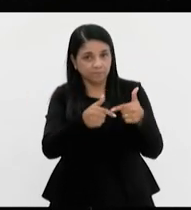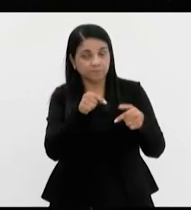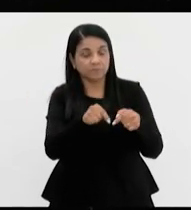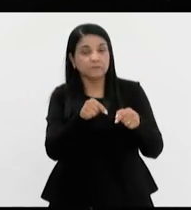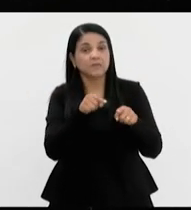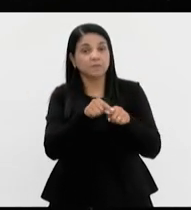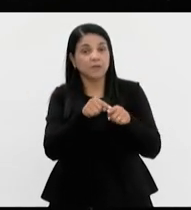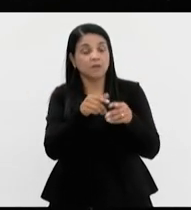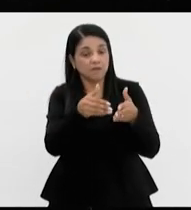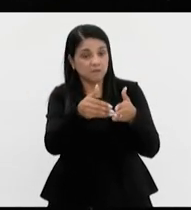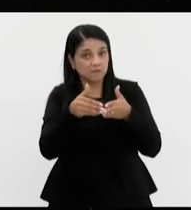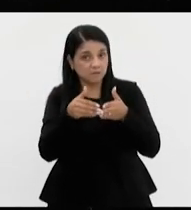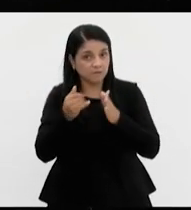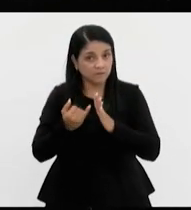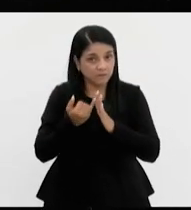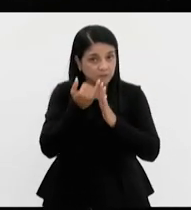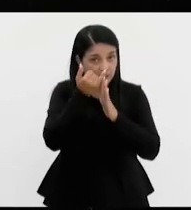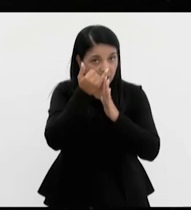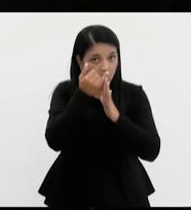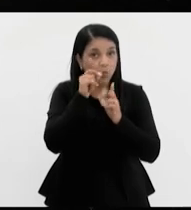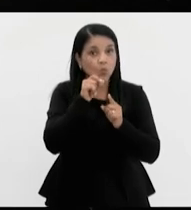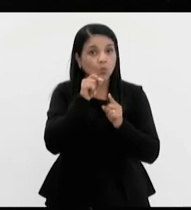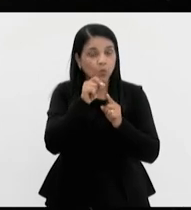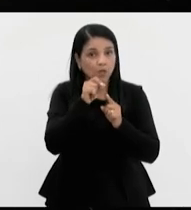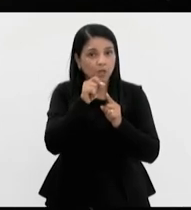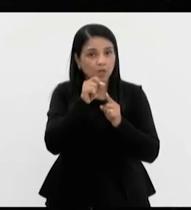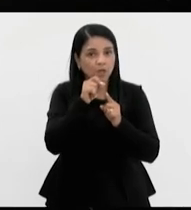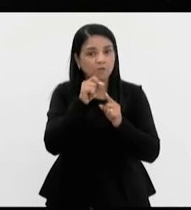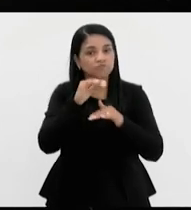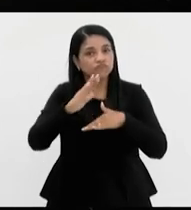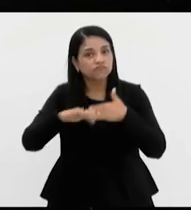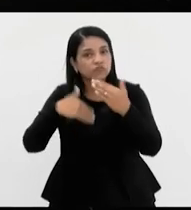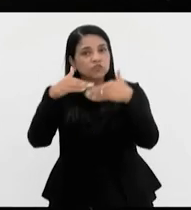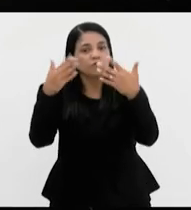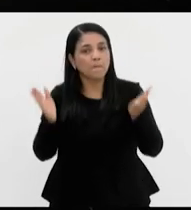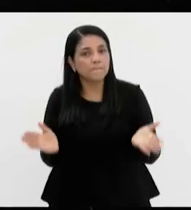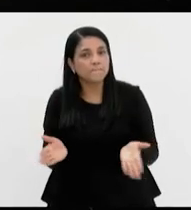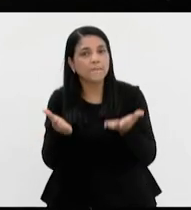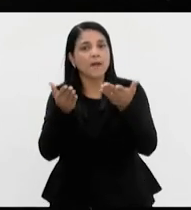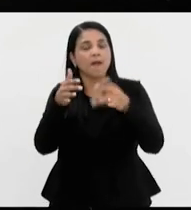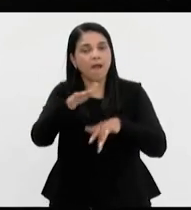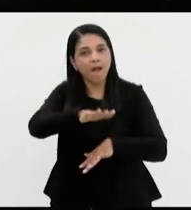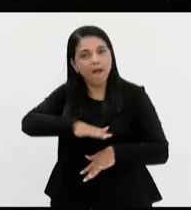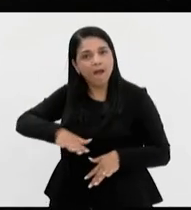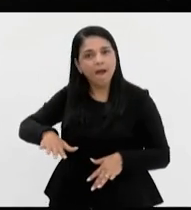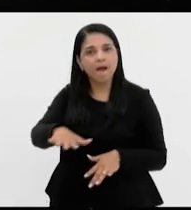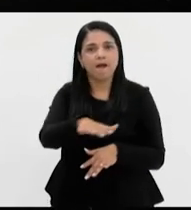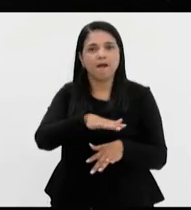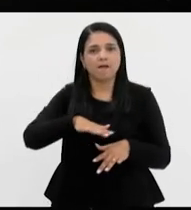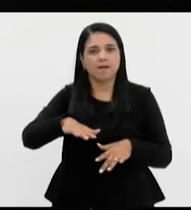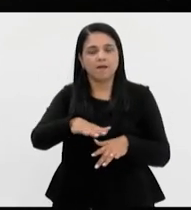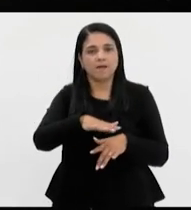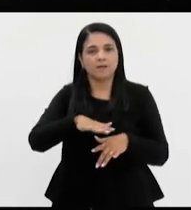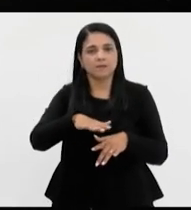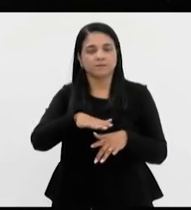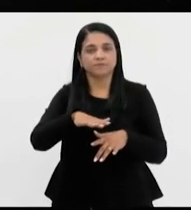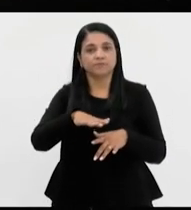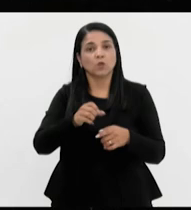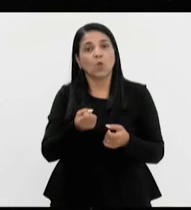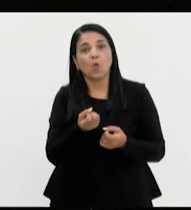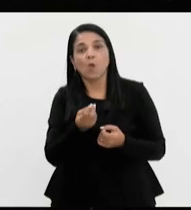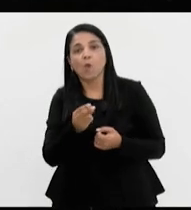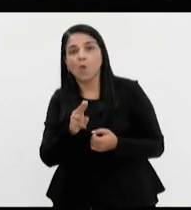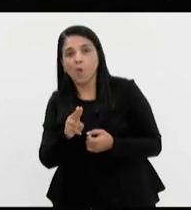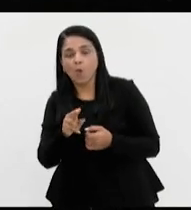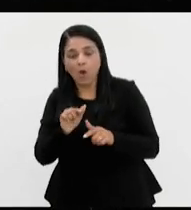tenha a possibilidade de ser indutora de desenvolvimento na área ou na área territorial ou na área